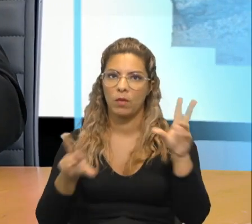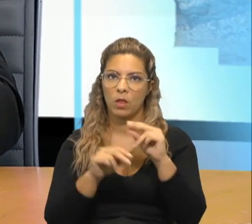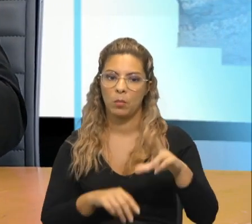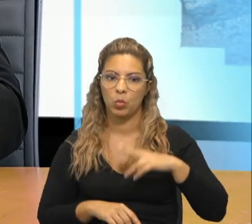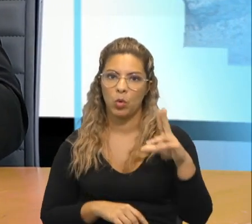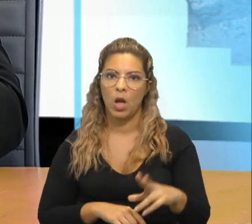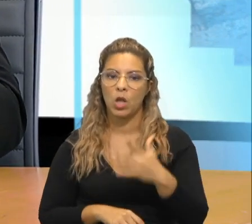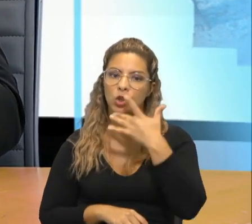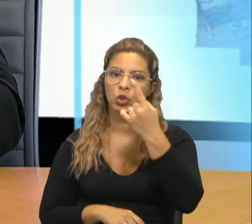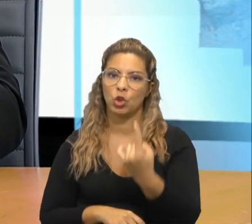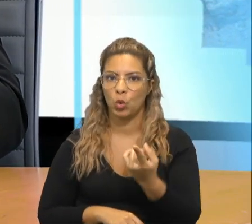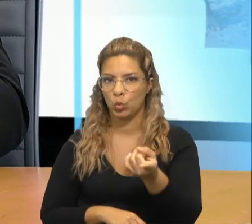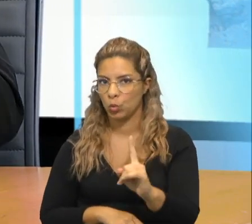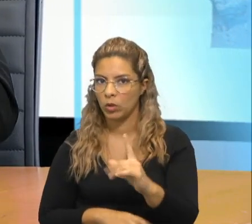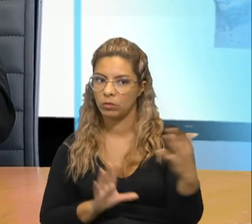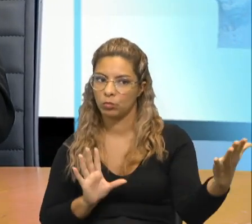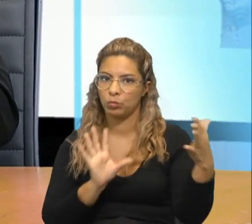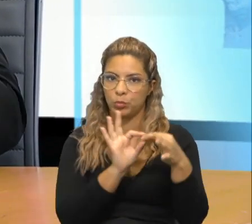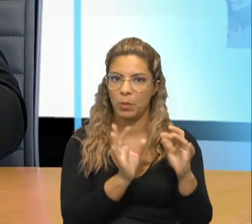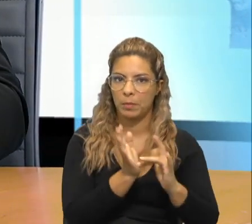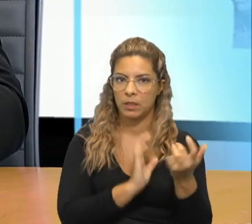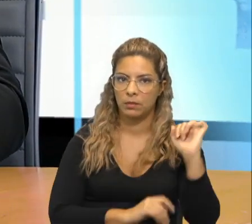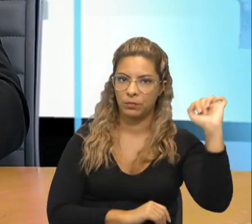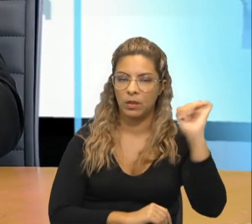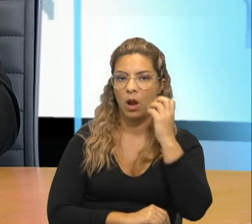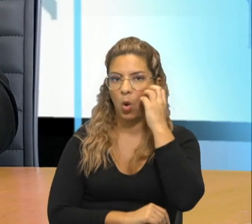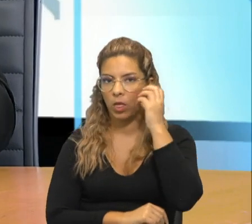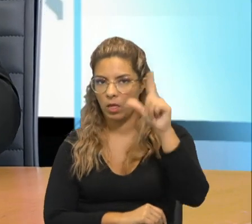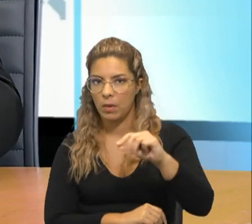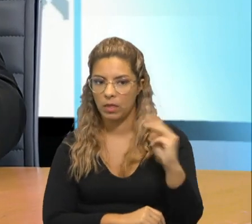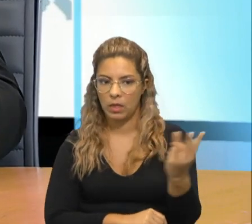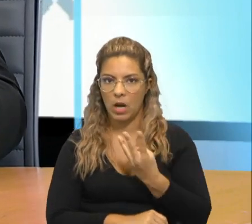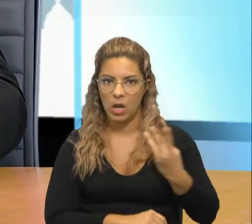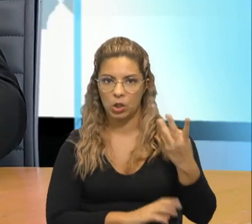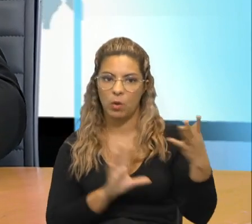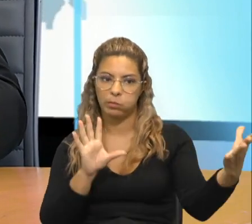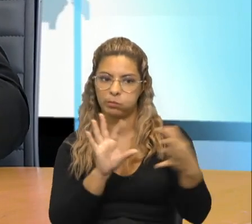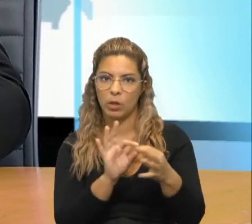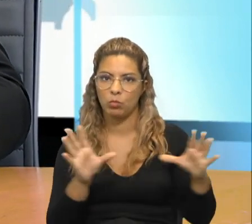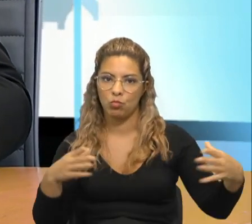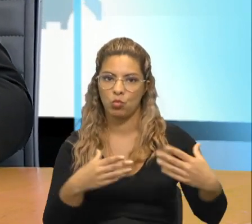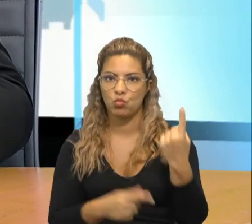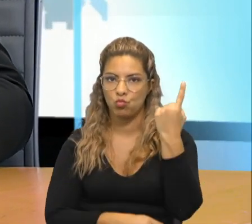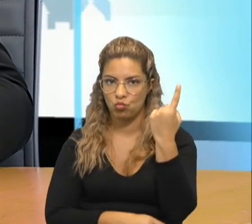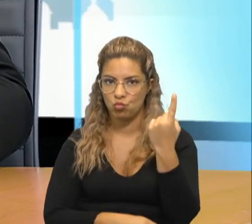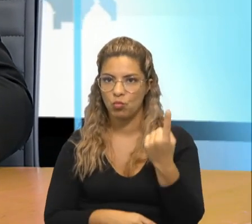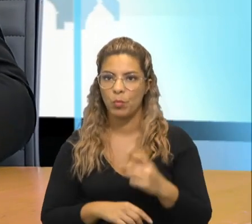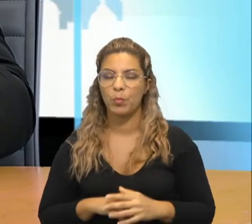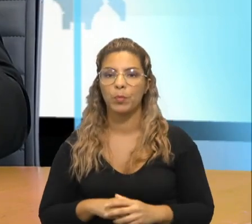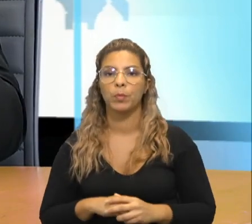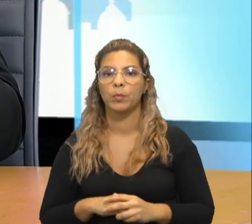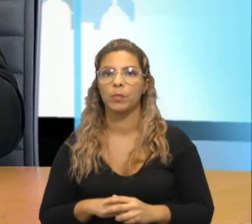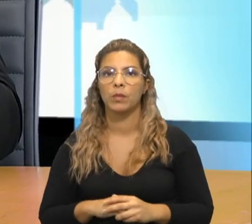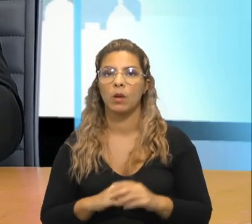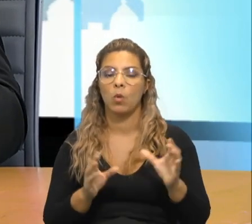está sozinha. Juntamos-nos à realidade do Brasil e de Angola. Somos agora uma só província, Paulo. É um novo desafio. Em termos organizativos.